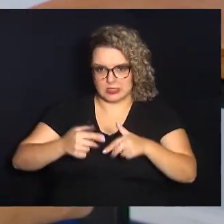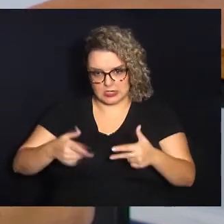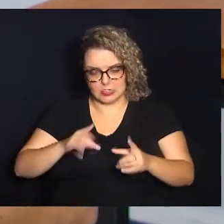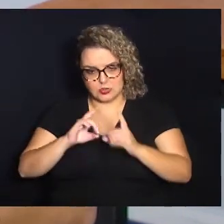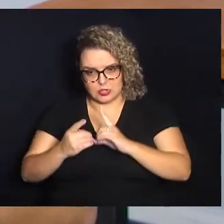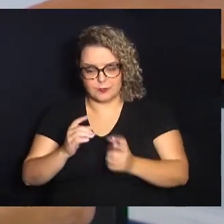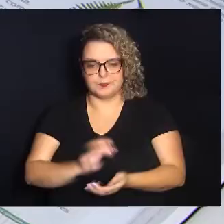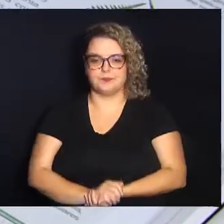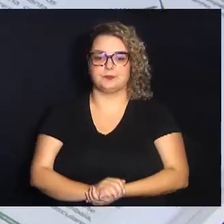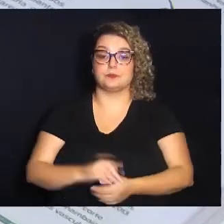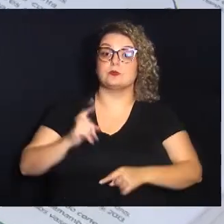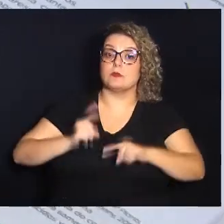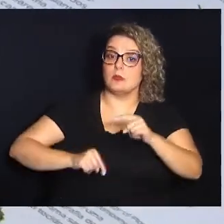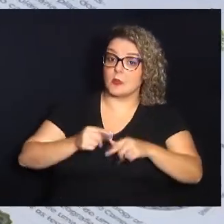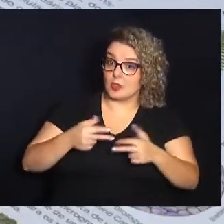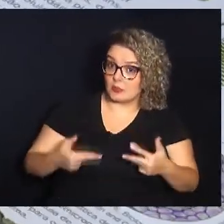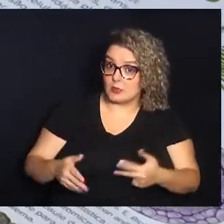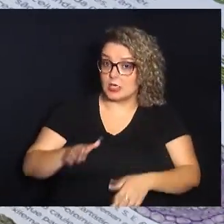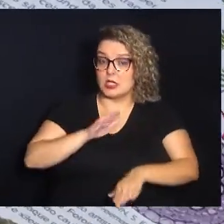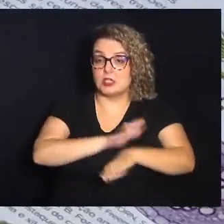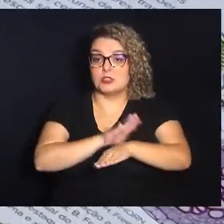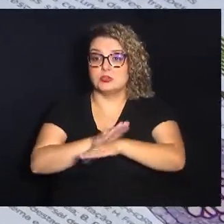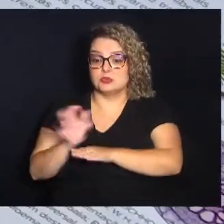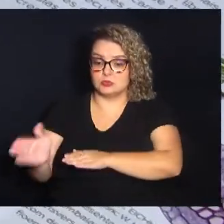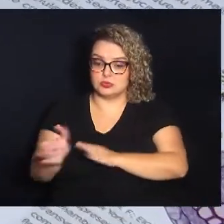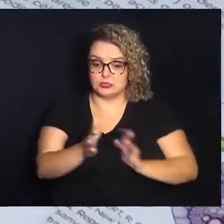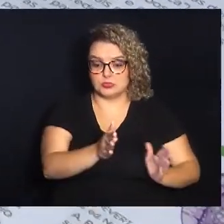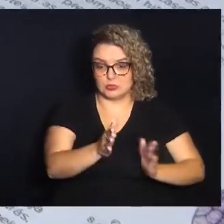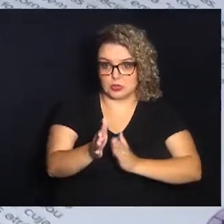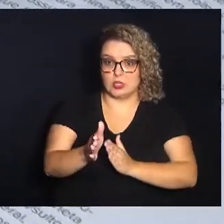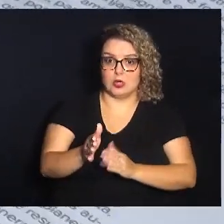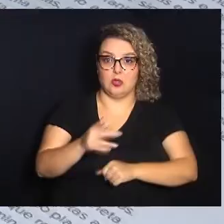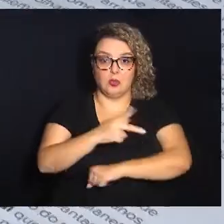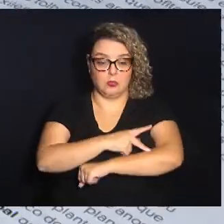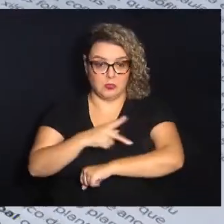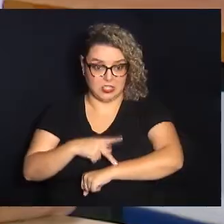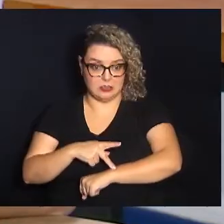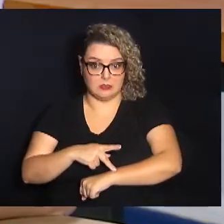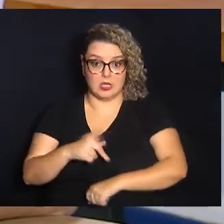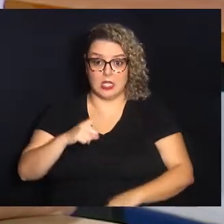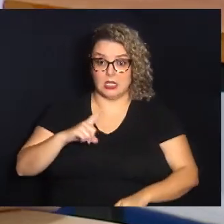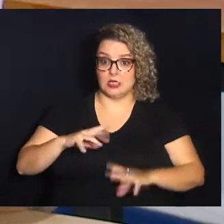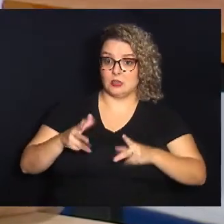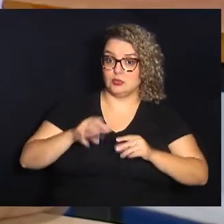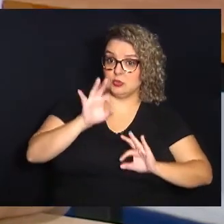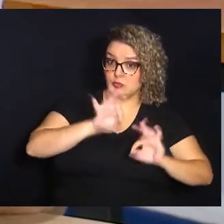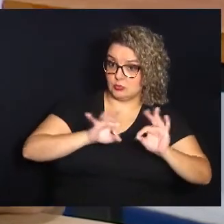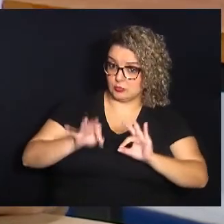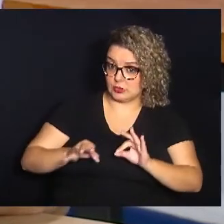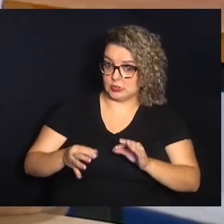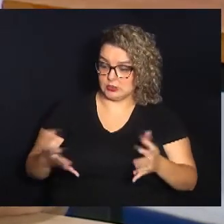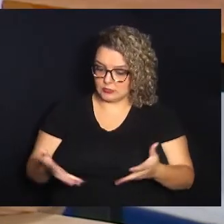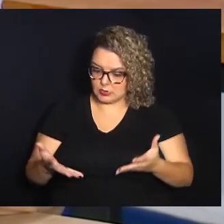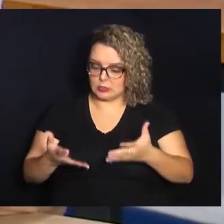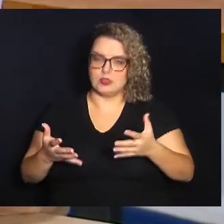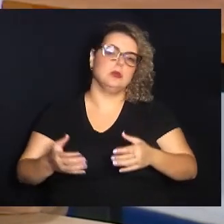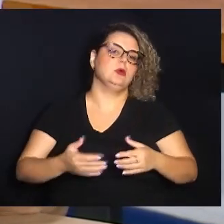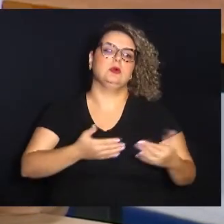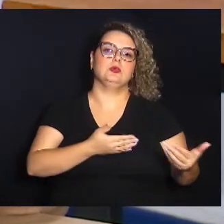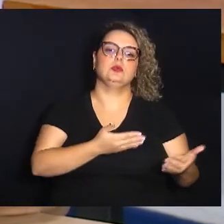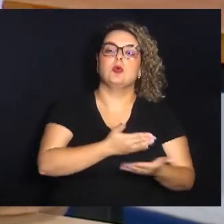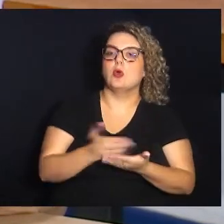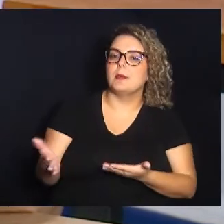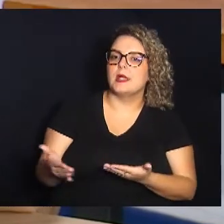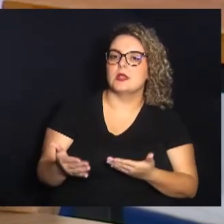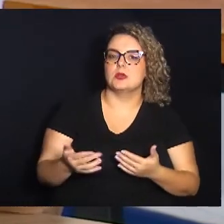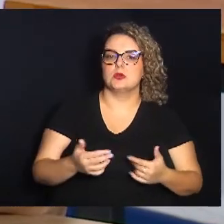no material didático. O material ajuda a nortear o ensino pedagógico. A gente tem todo um planejamento inicial, um